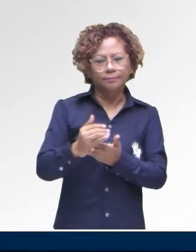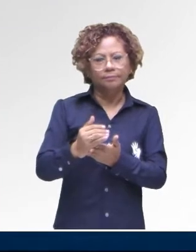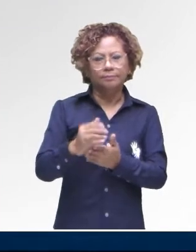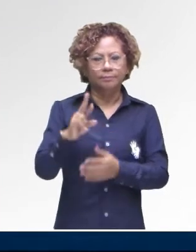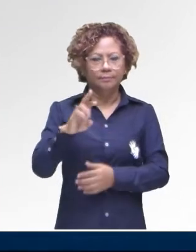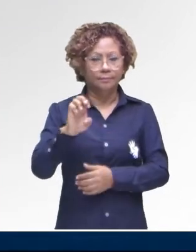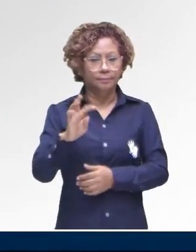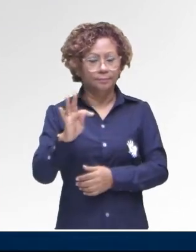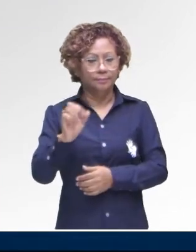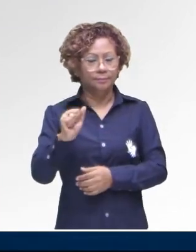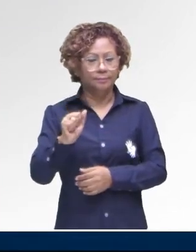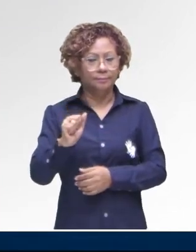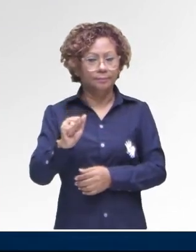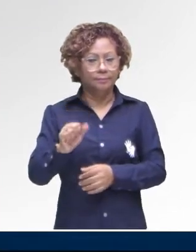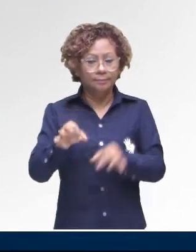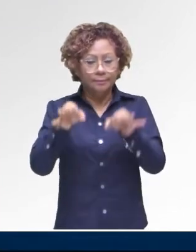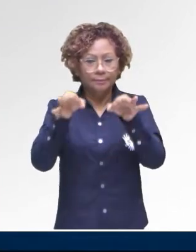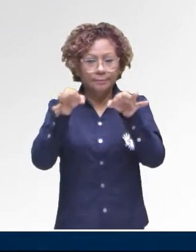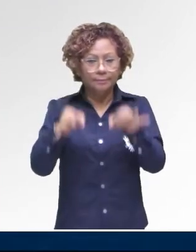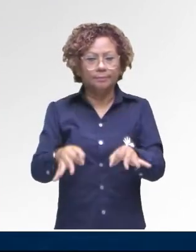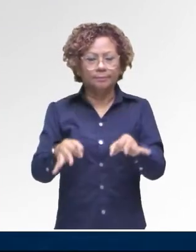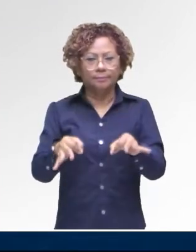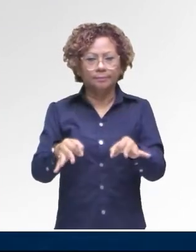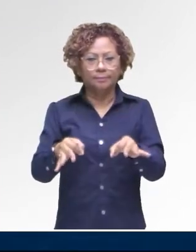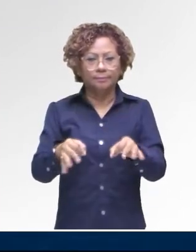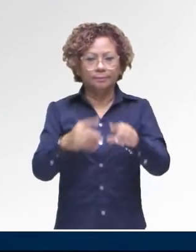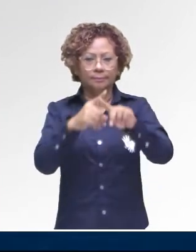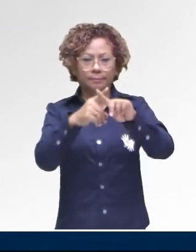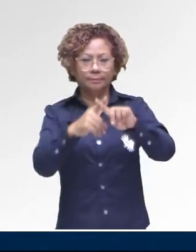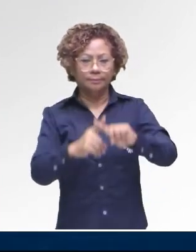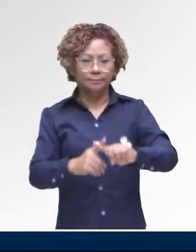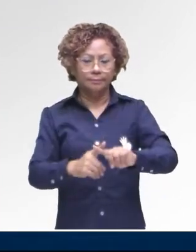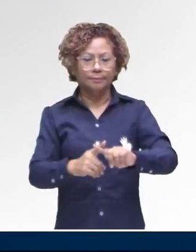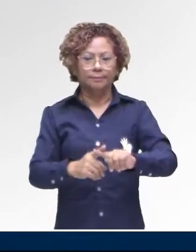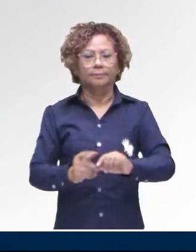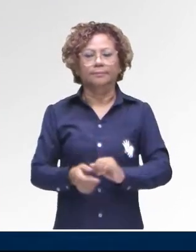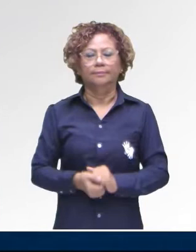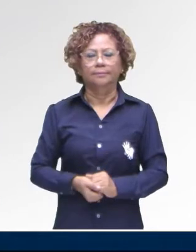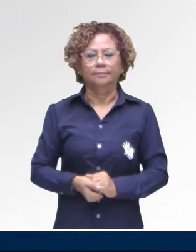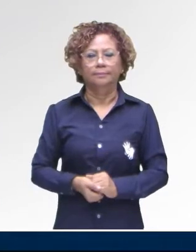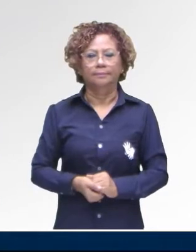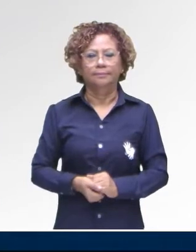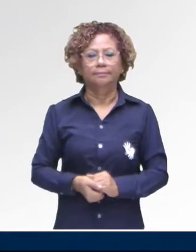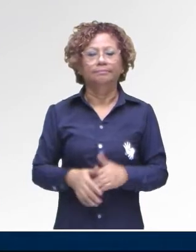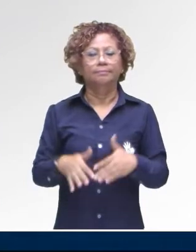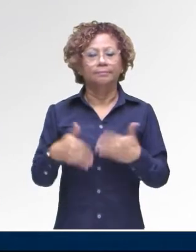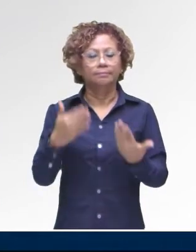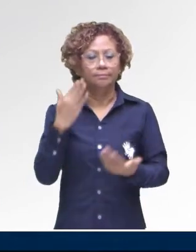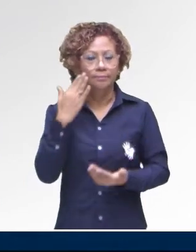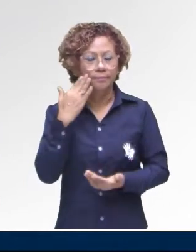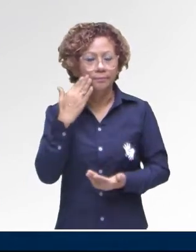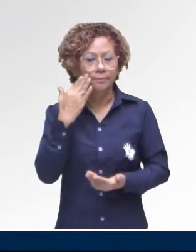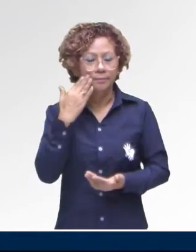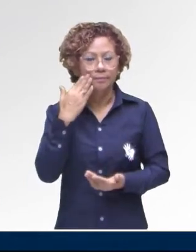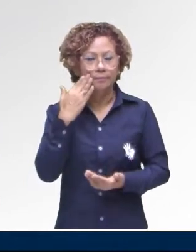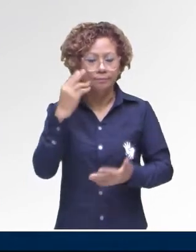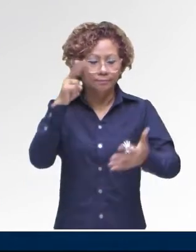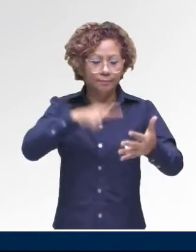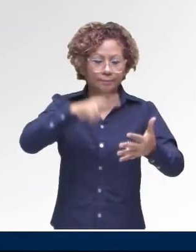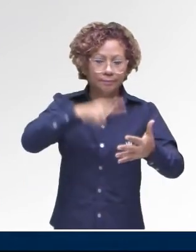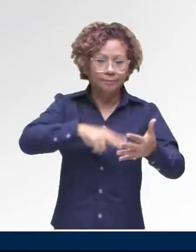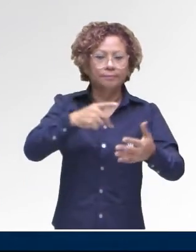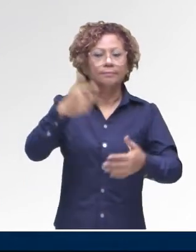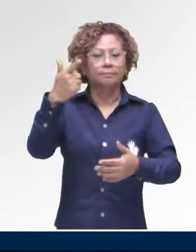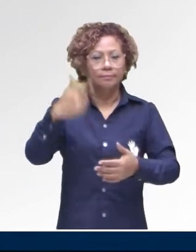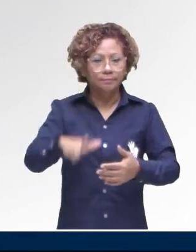alternativa correta. Ok? Então, olha só. Eu vou fazer a releitura aqui.